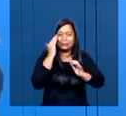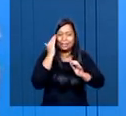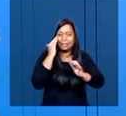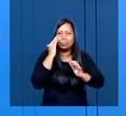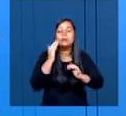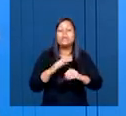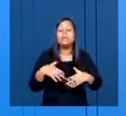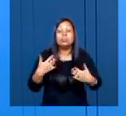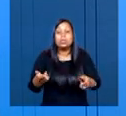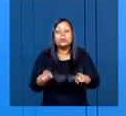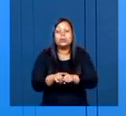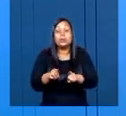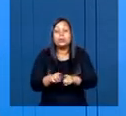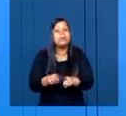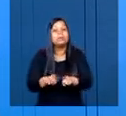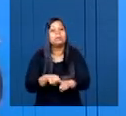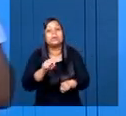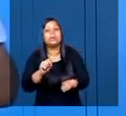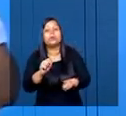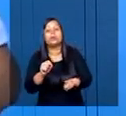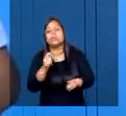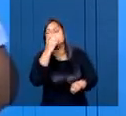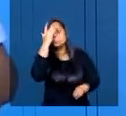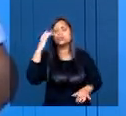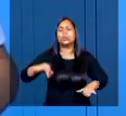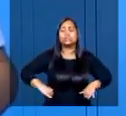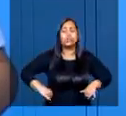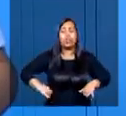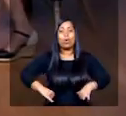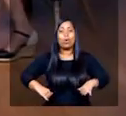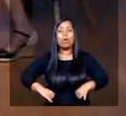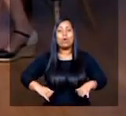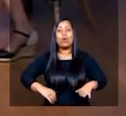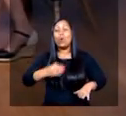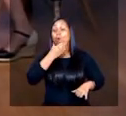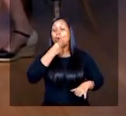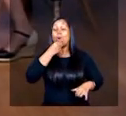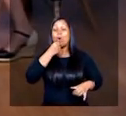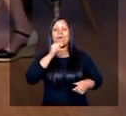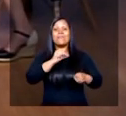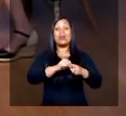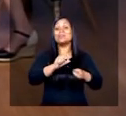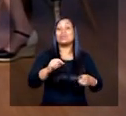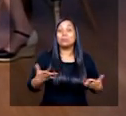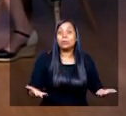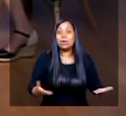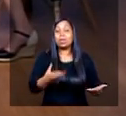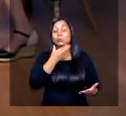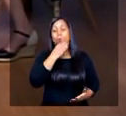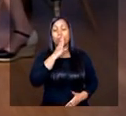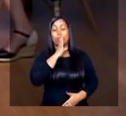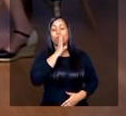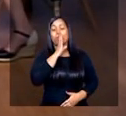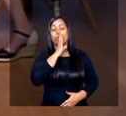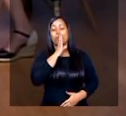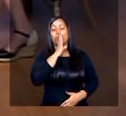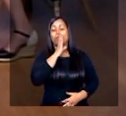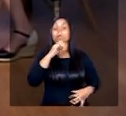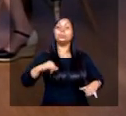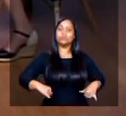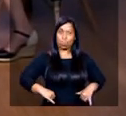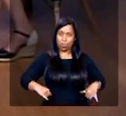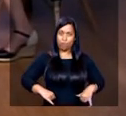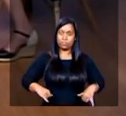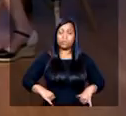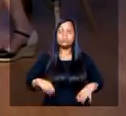acolhidos. Os homens também estão sofrendo muito. Sim. Muito, porque não sabem o que fazer. E os homens são silenciosos, eles sofrem calados. Exatamente, mas sofrem.